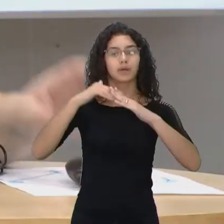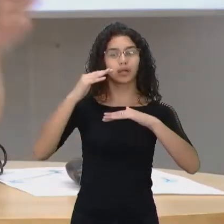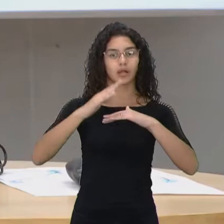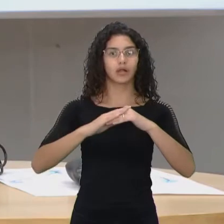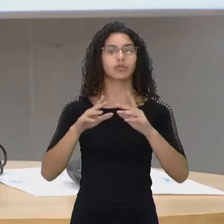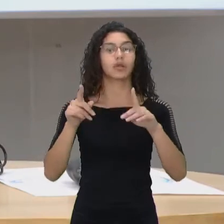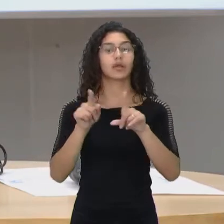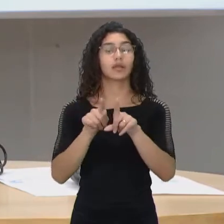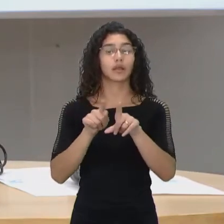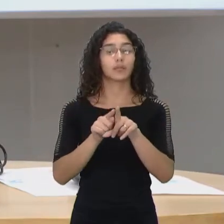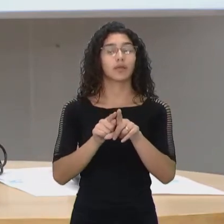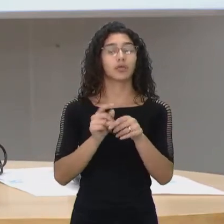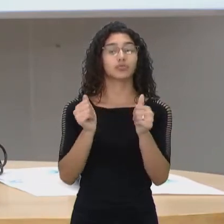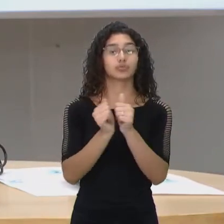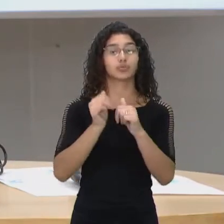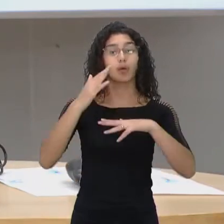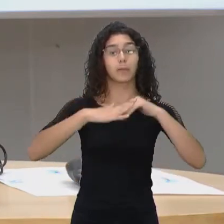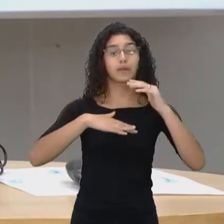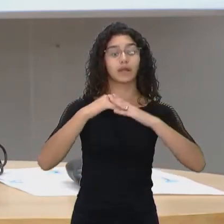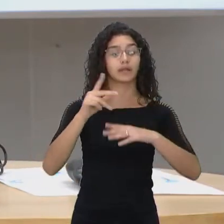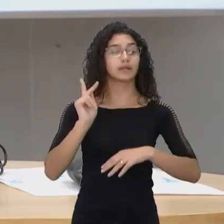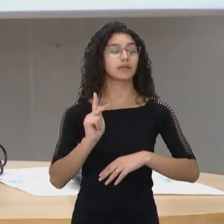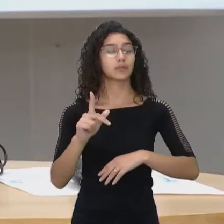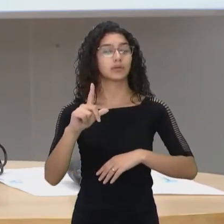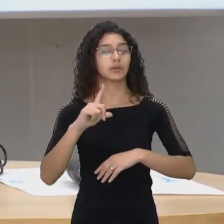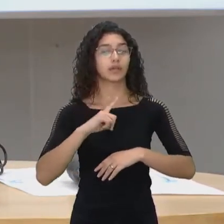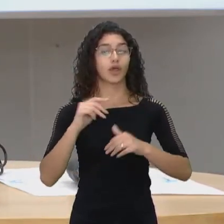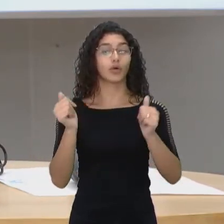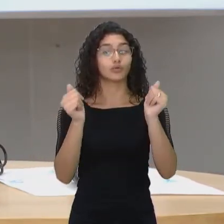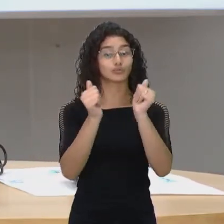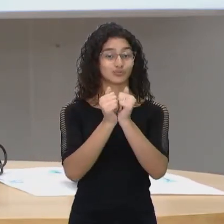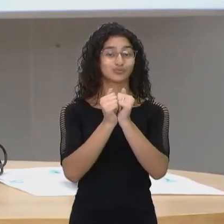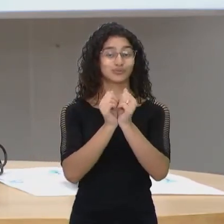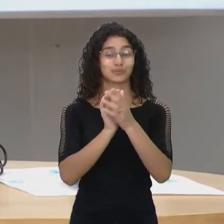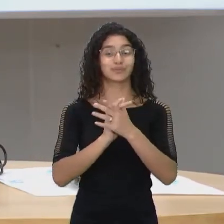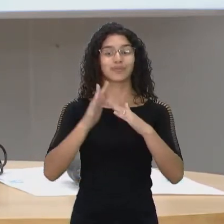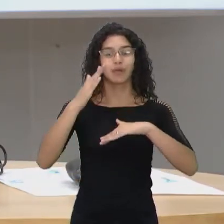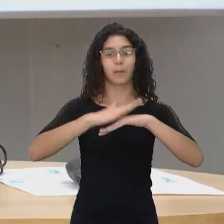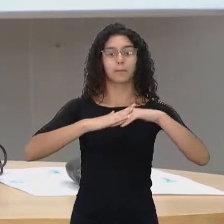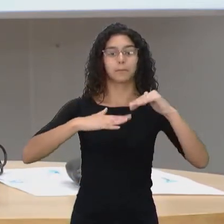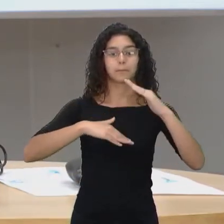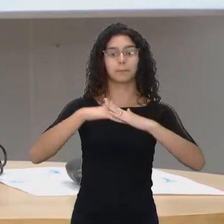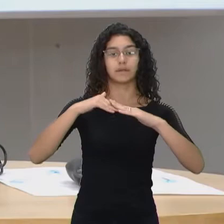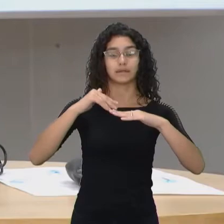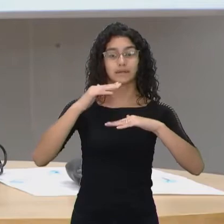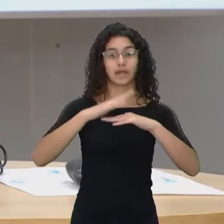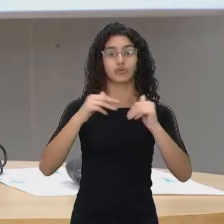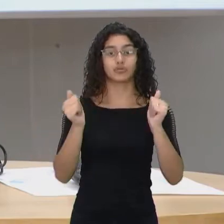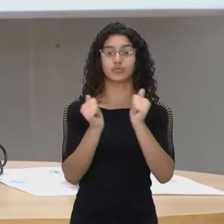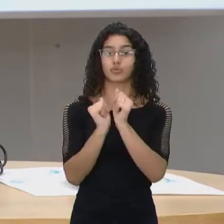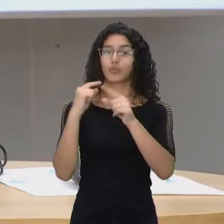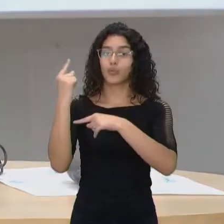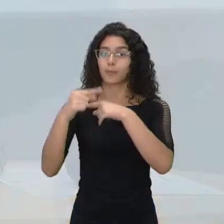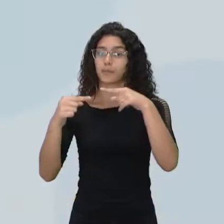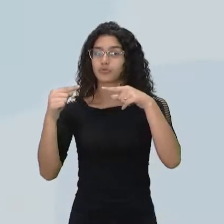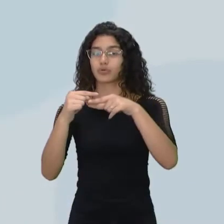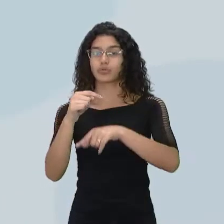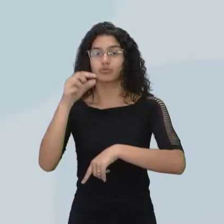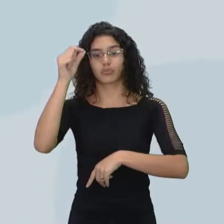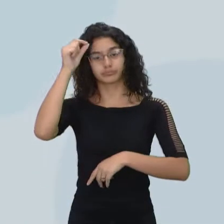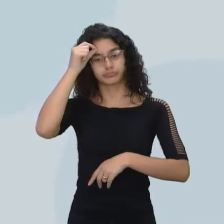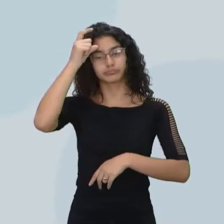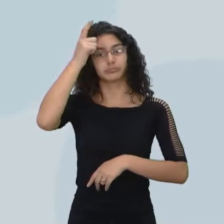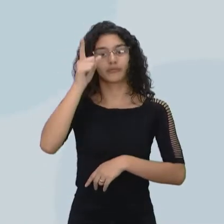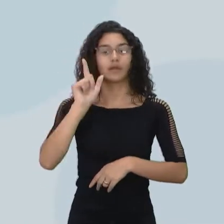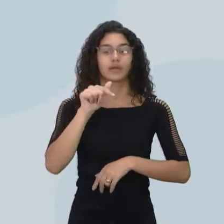E, seguido da habilidade, né, sempre assim, um casalzinho, a habilidade faz casal, né, com os objetos de conhecimento.